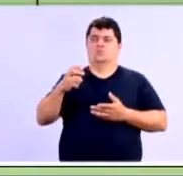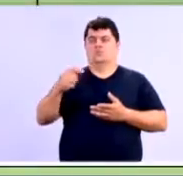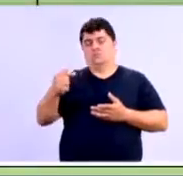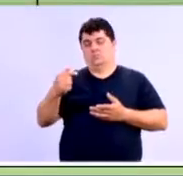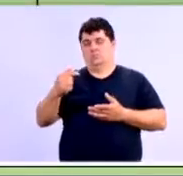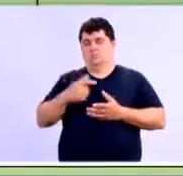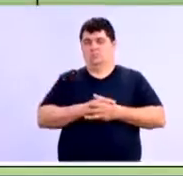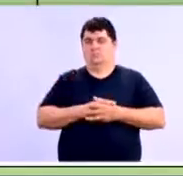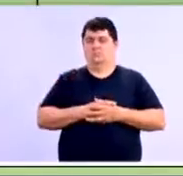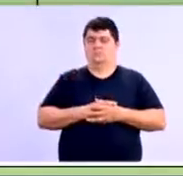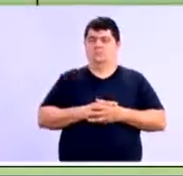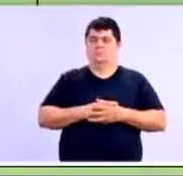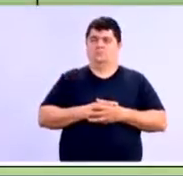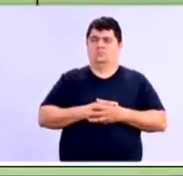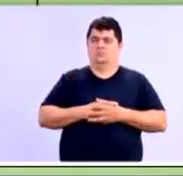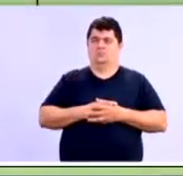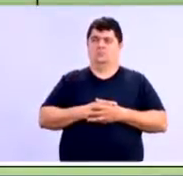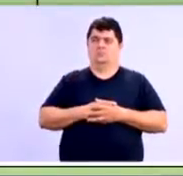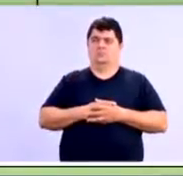12,97.